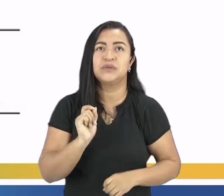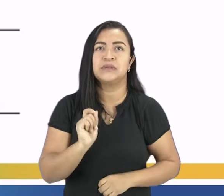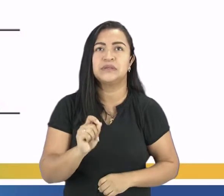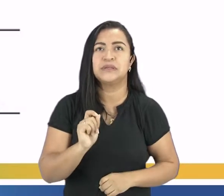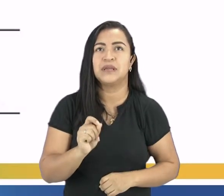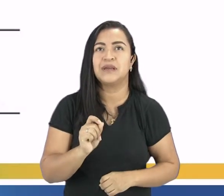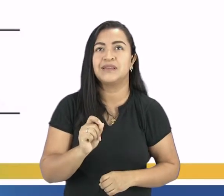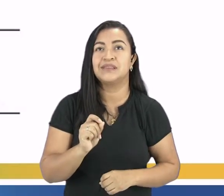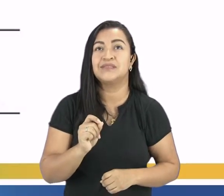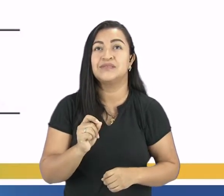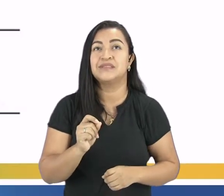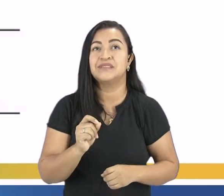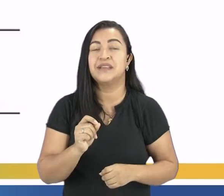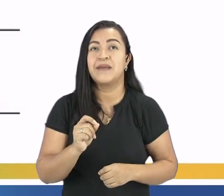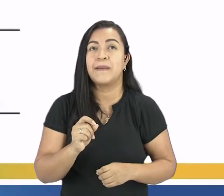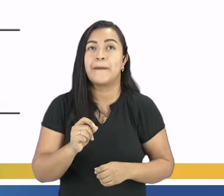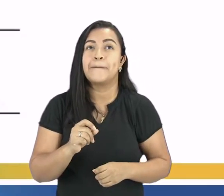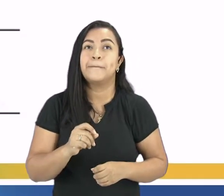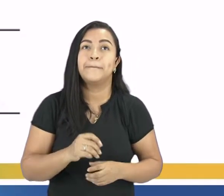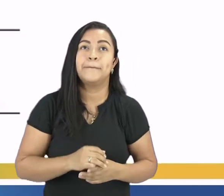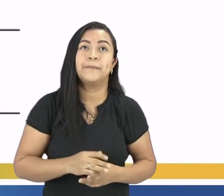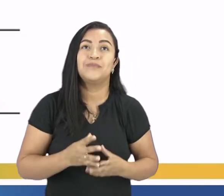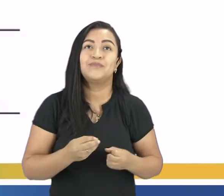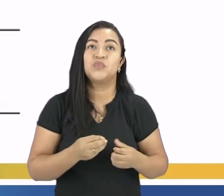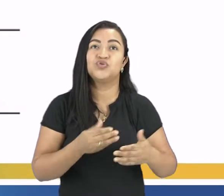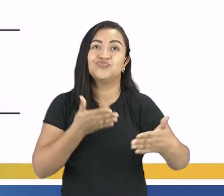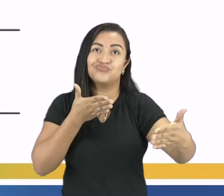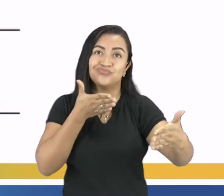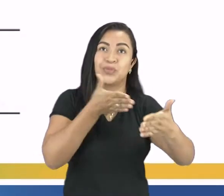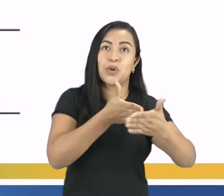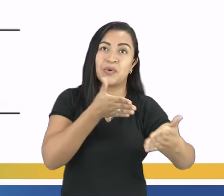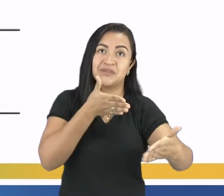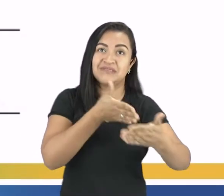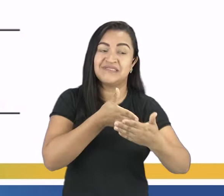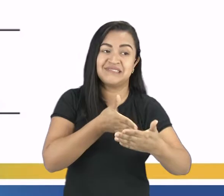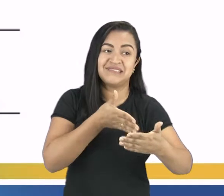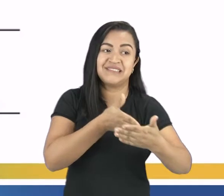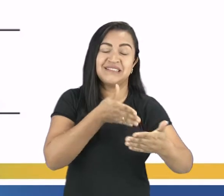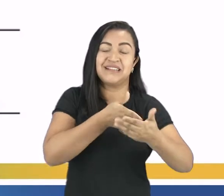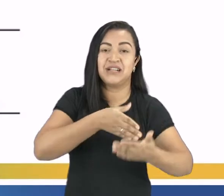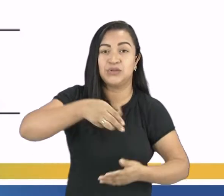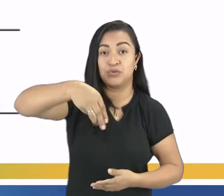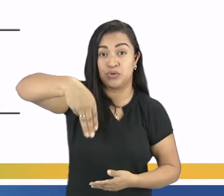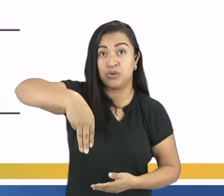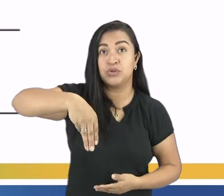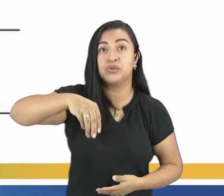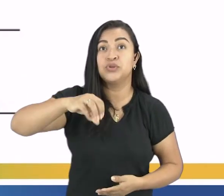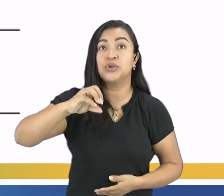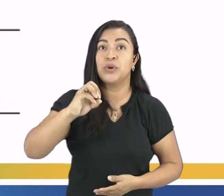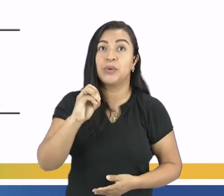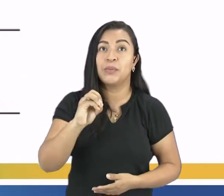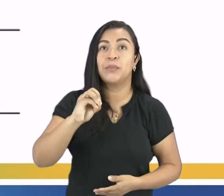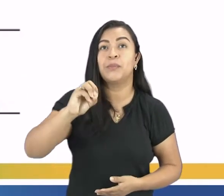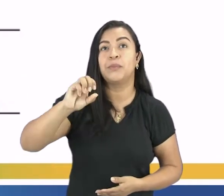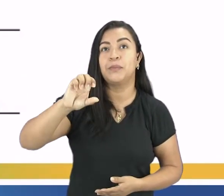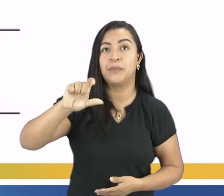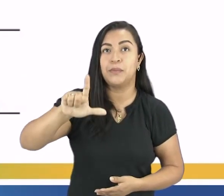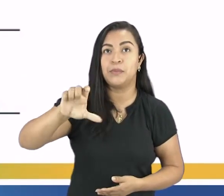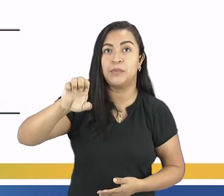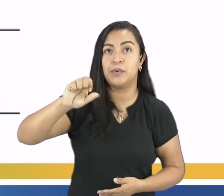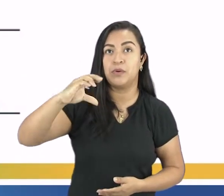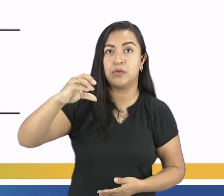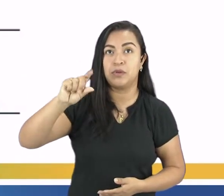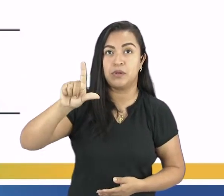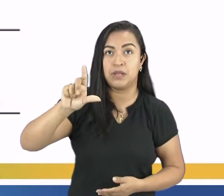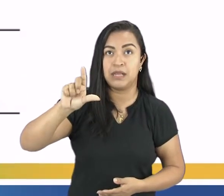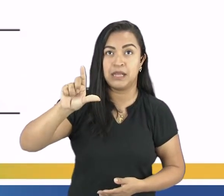problema, você tem um acúmulo, ou um bloqueio da secreção de algo, alguma coisa desse tipo. Nós temos